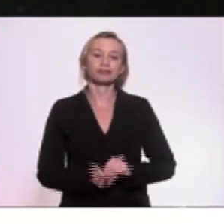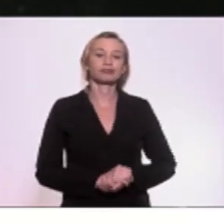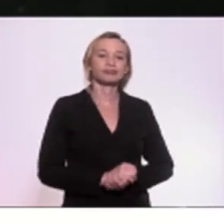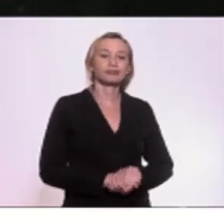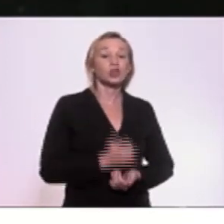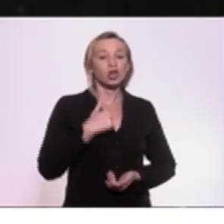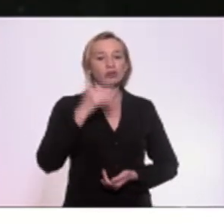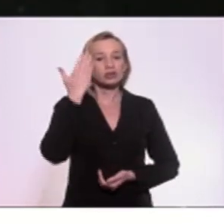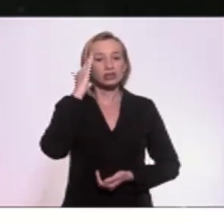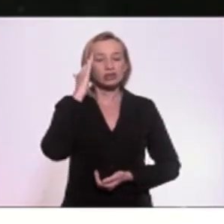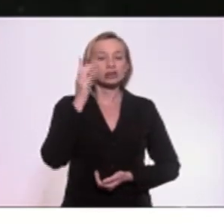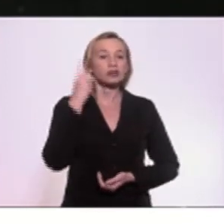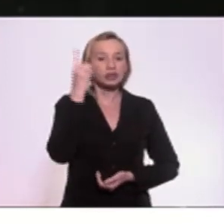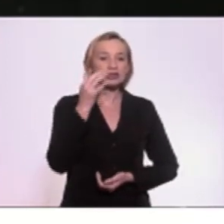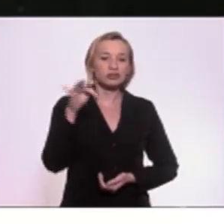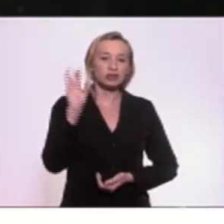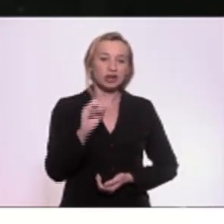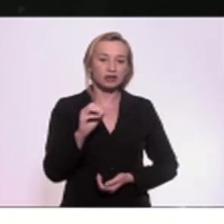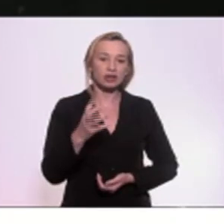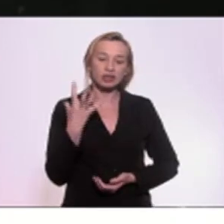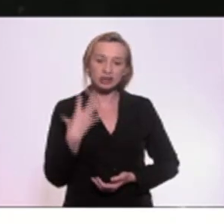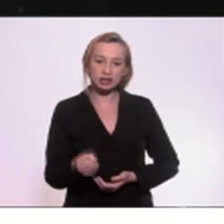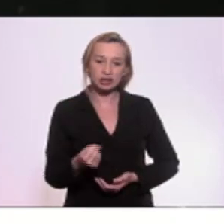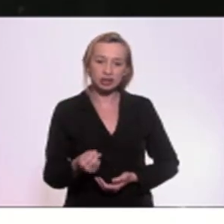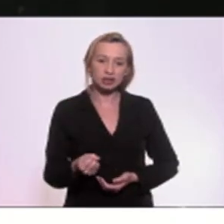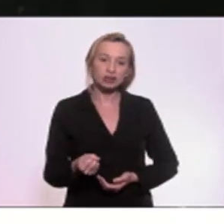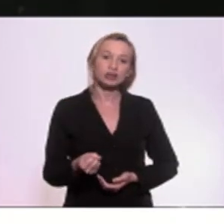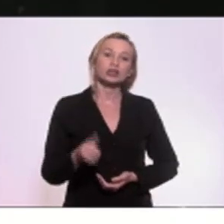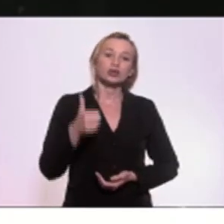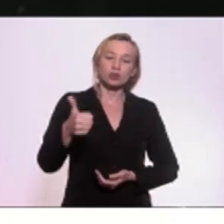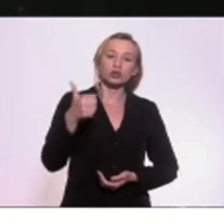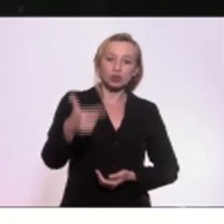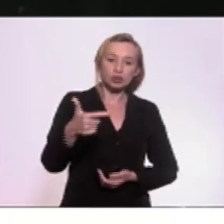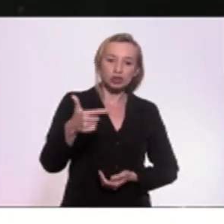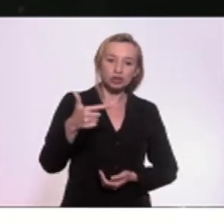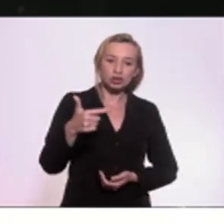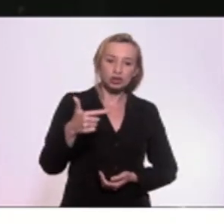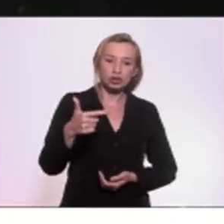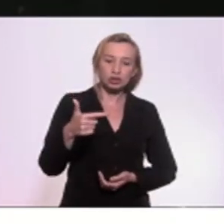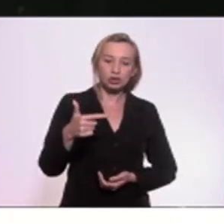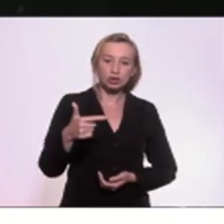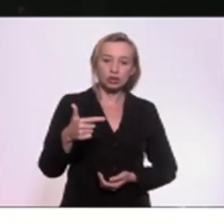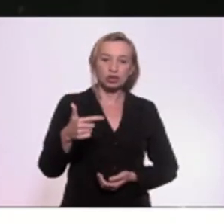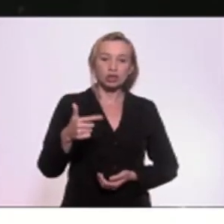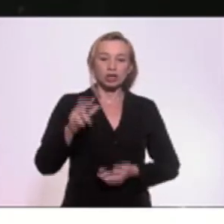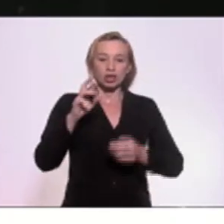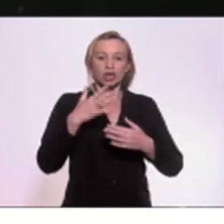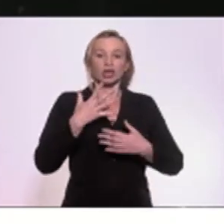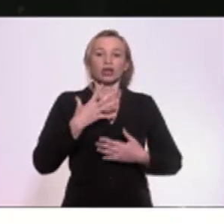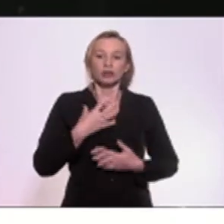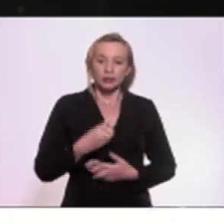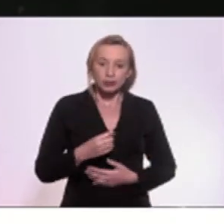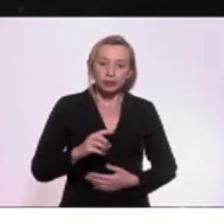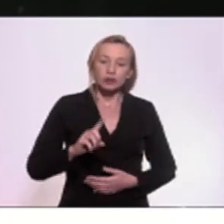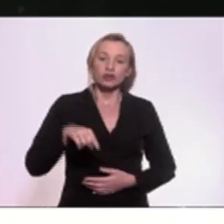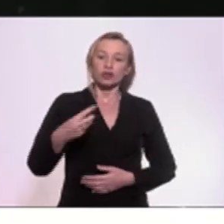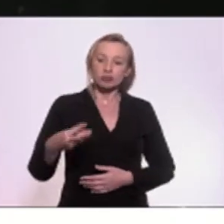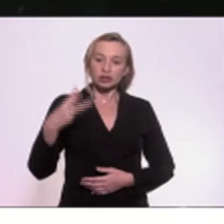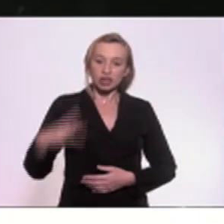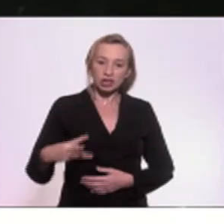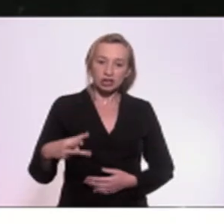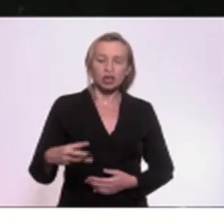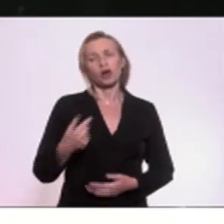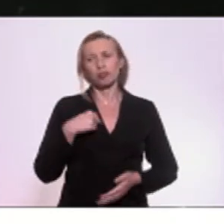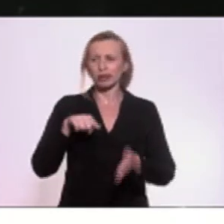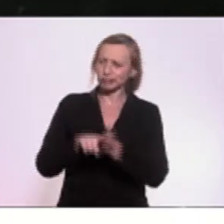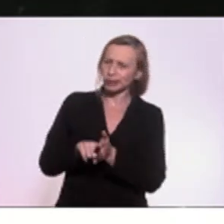Eu tinha entendido que o deputado Flávio teria dado parecer. Ele falou favorável a um e dois, respirou e depois favorável a três. Por isso que eu perguntei,